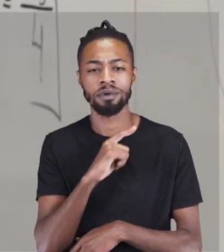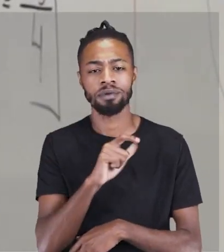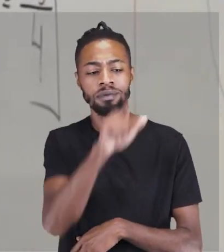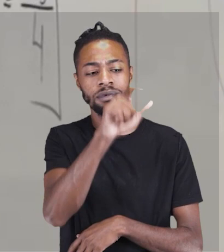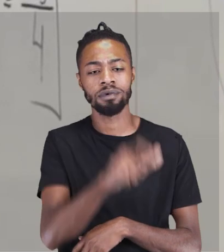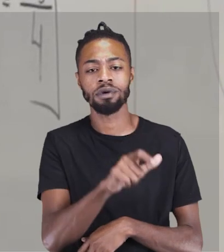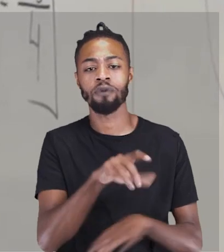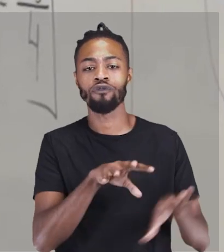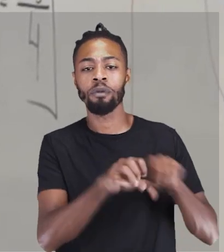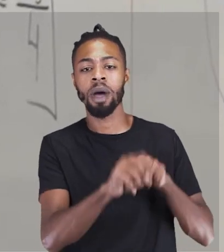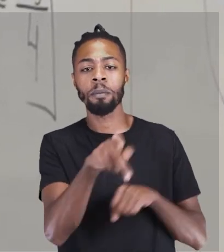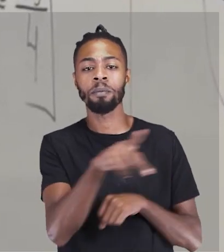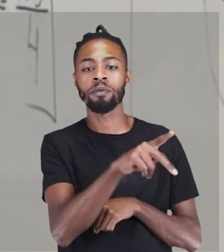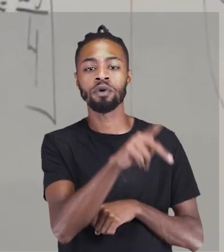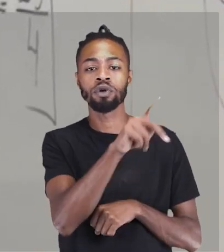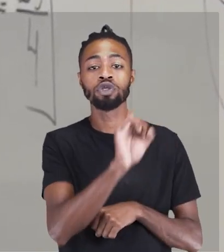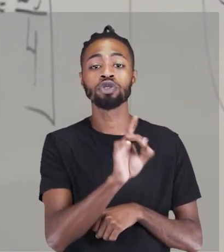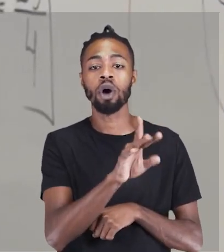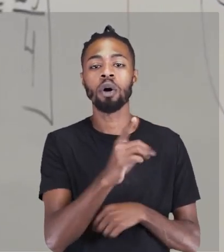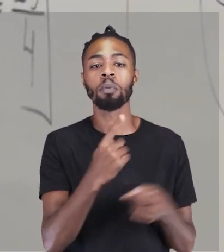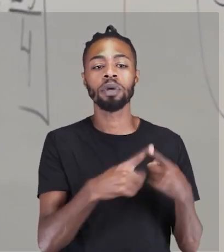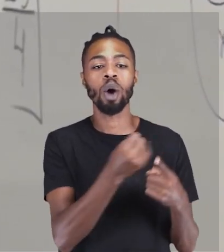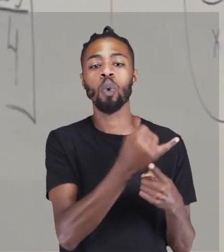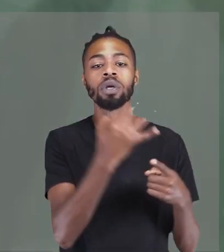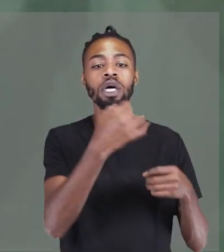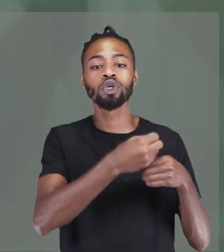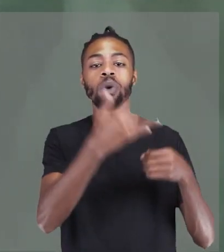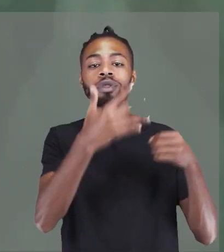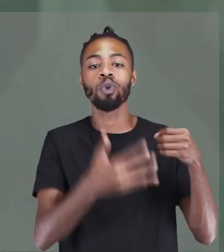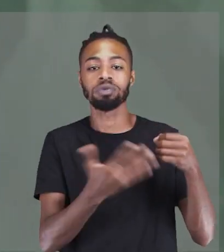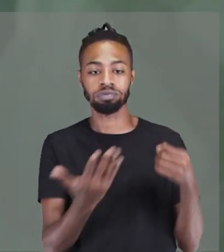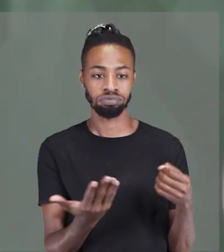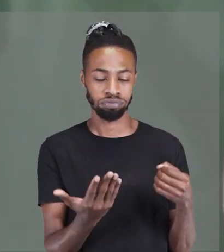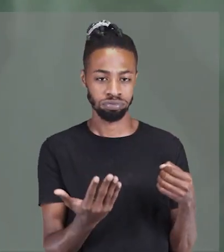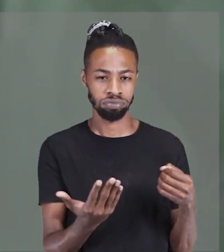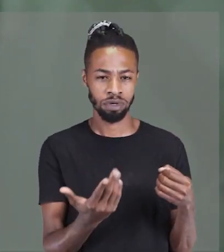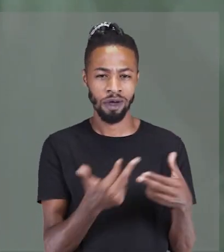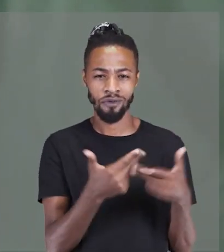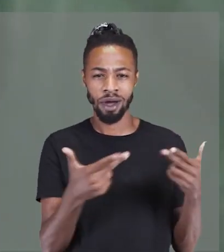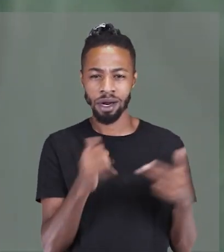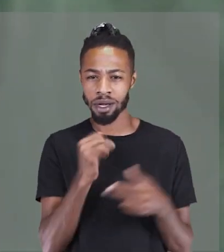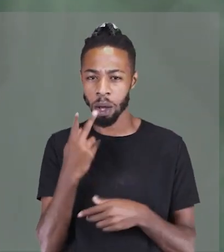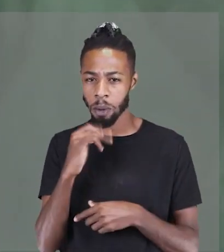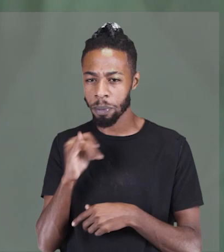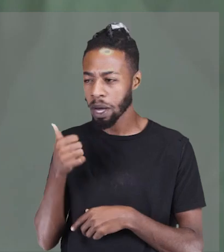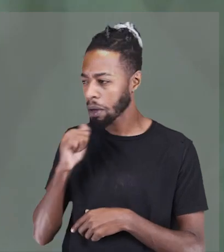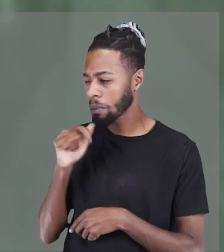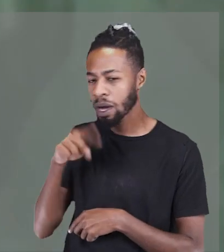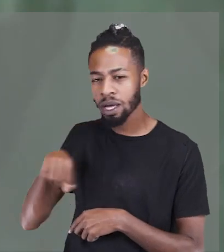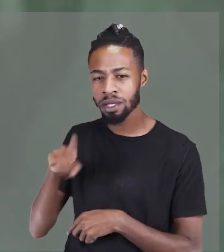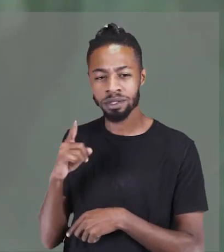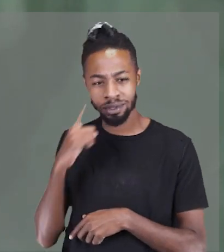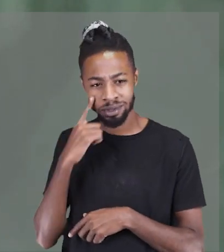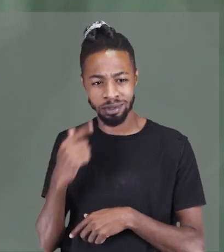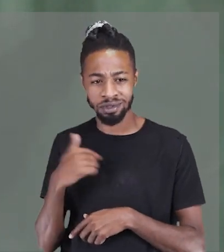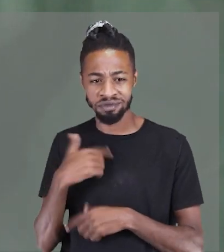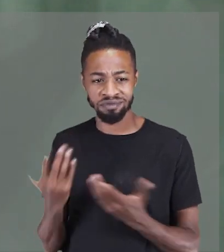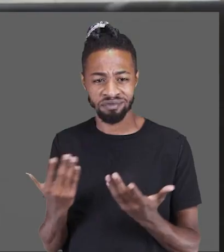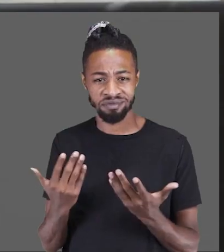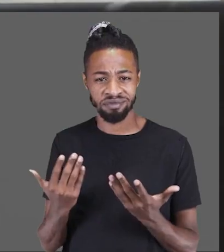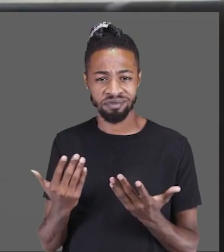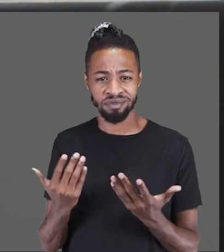pensar em formar professores apenas pela quantidade de conteúdos que eles são formados, que muitos dos quais talvez nem